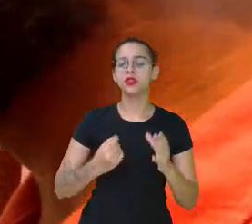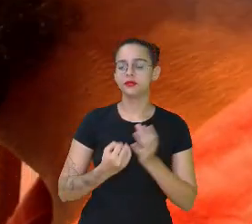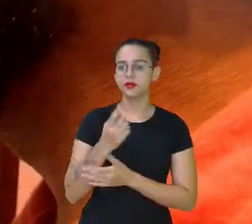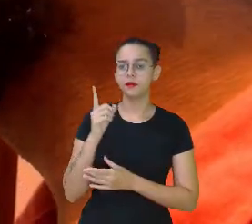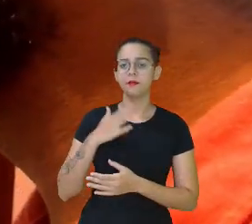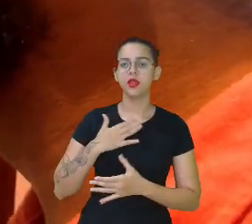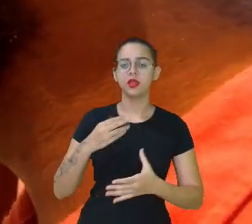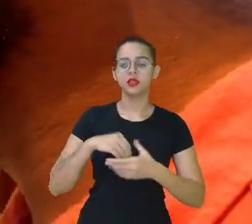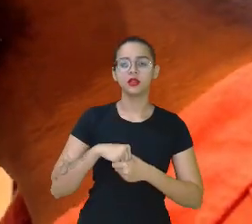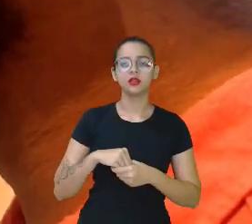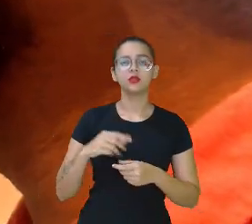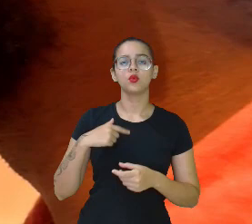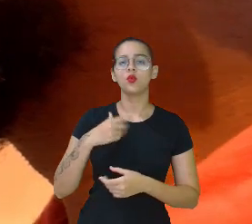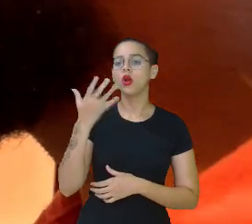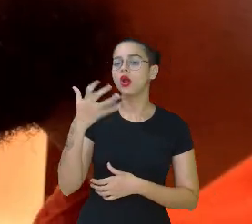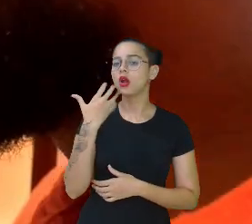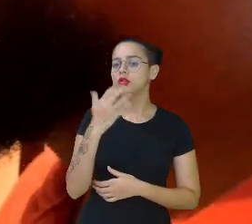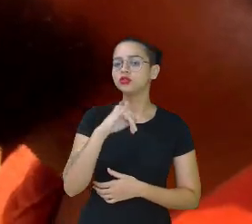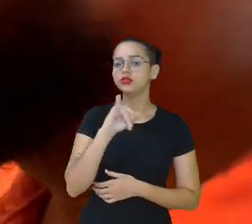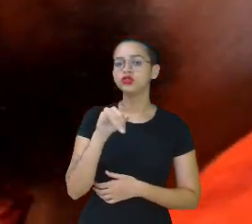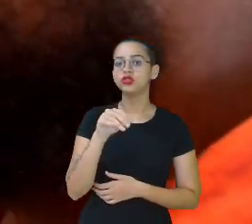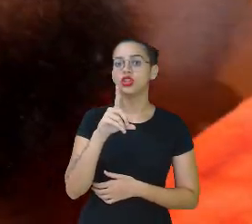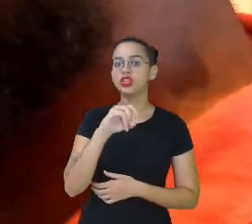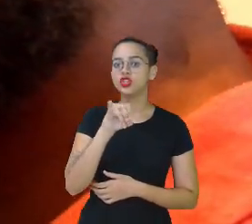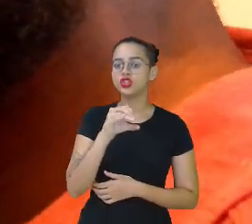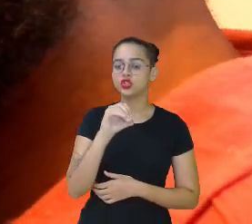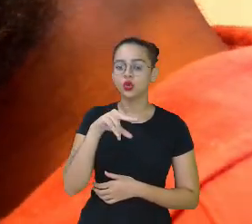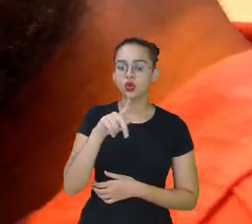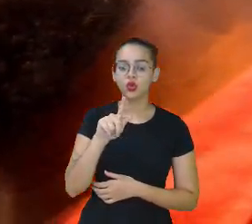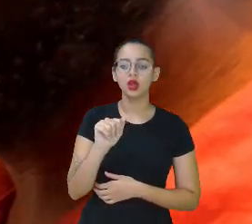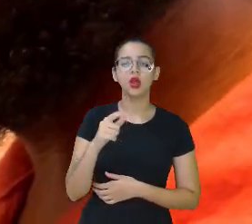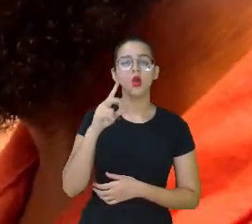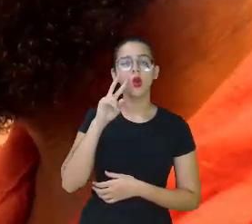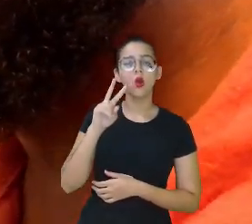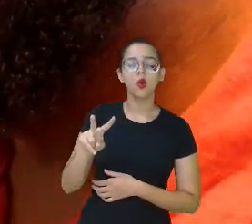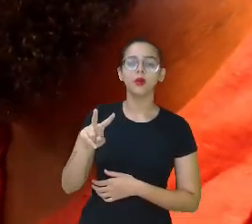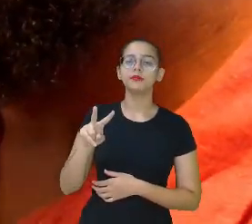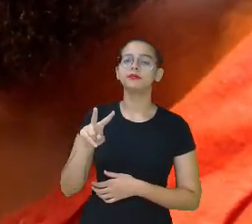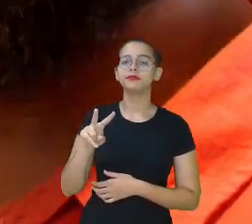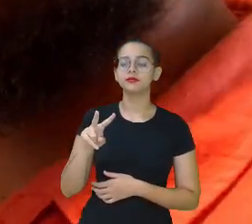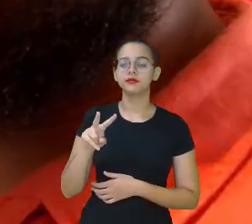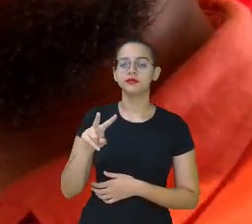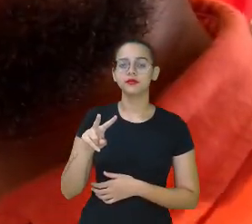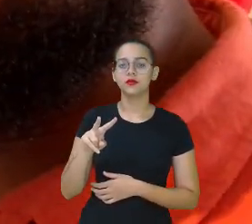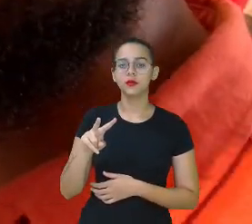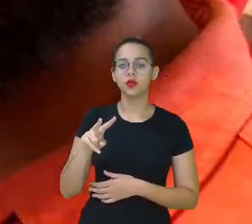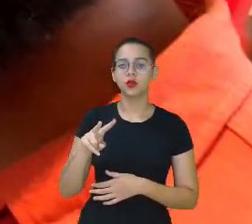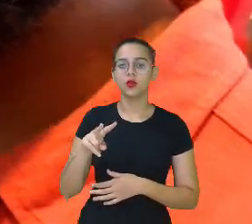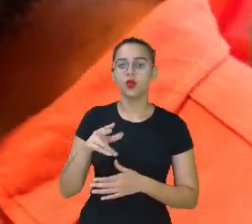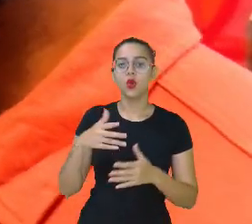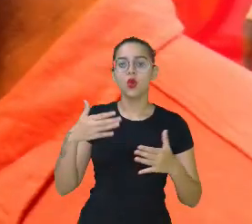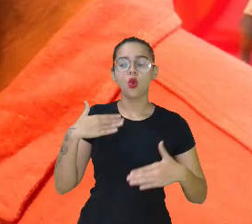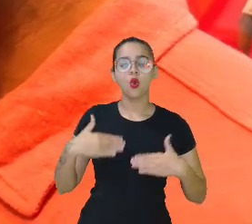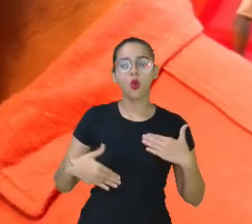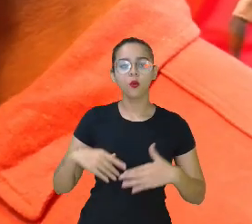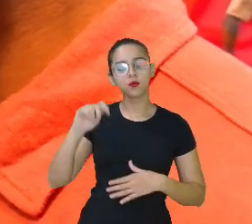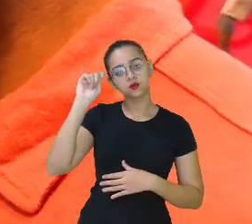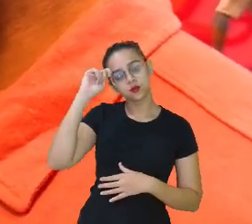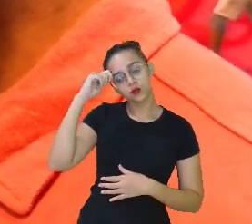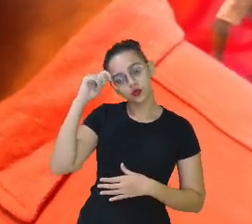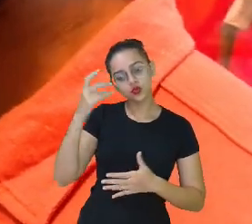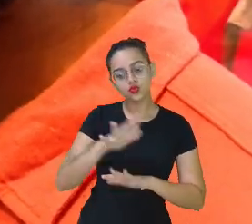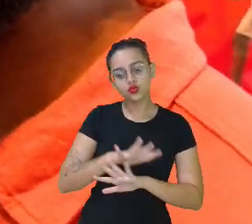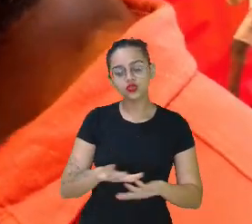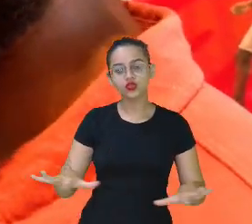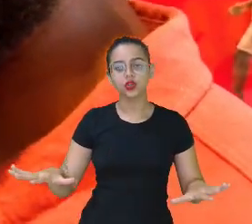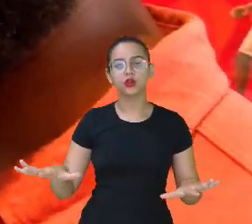que é um trecho de uma canção de Djonga, assim. Olho corpos negros no chão, me sinto olhando no espelho. Corpos negros no trono, me sinto olhando no espelho. Que corpos negros